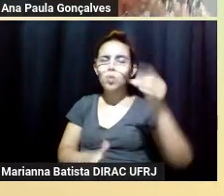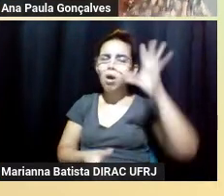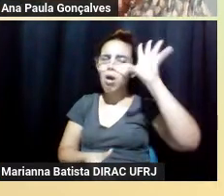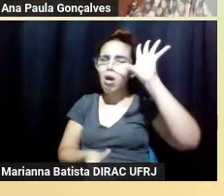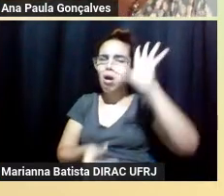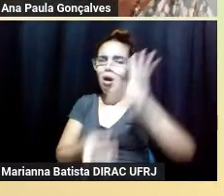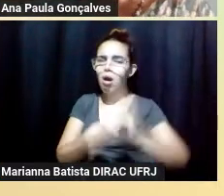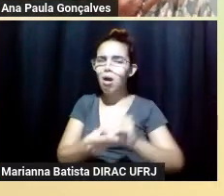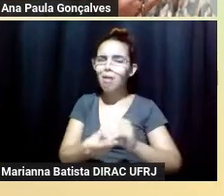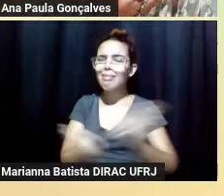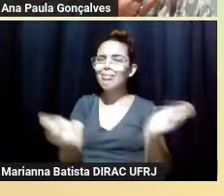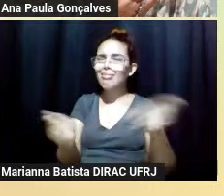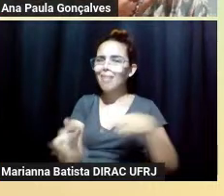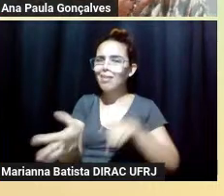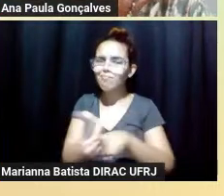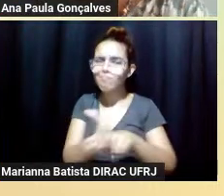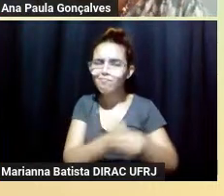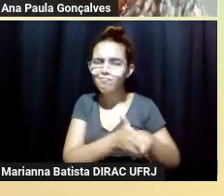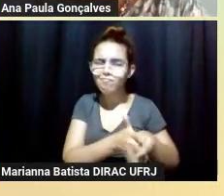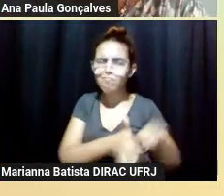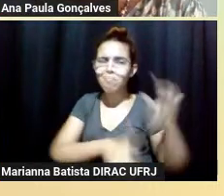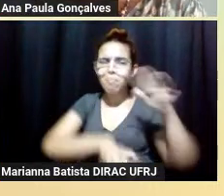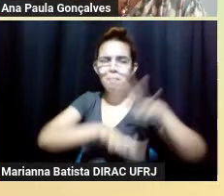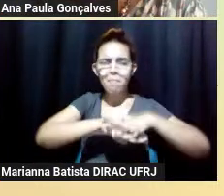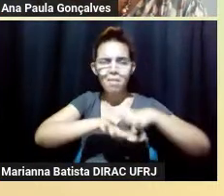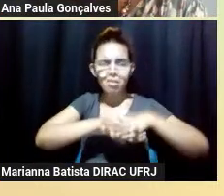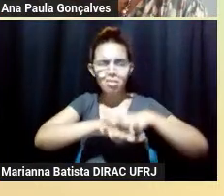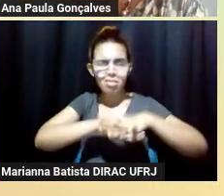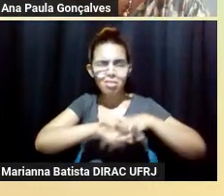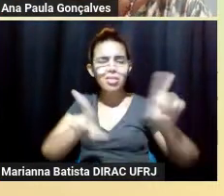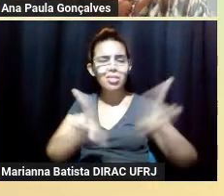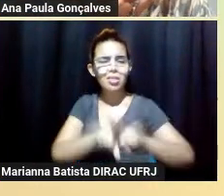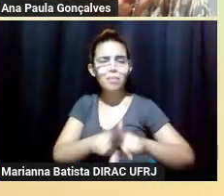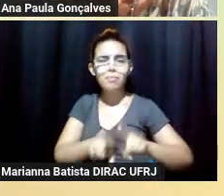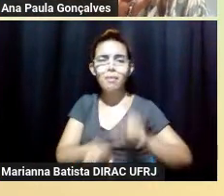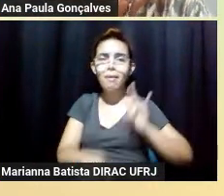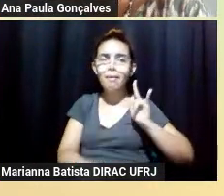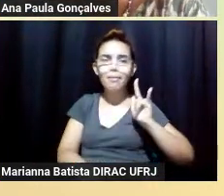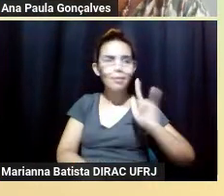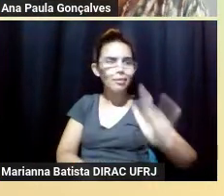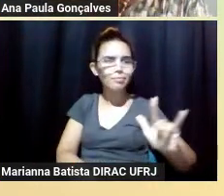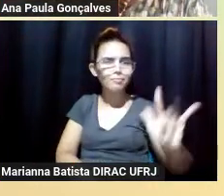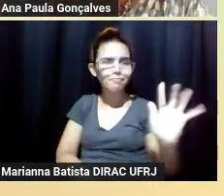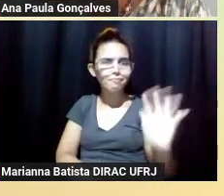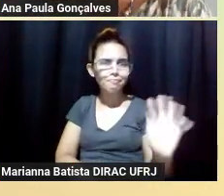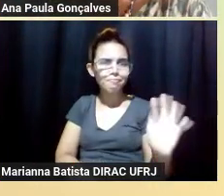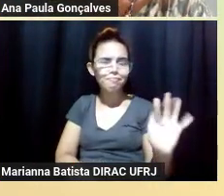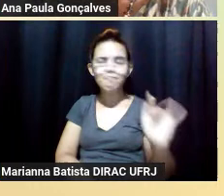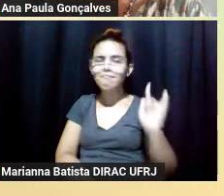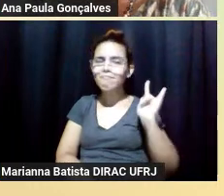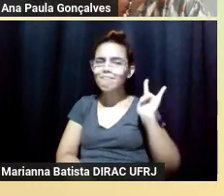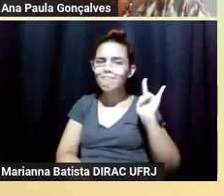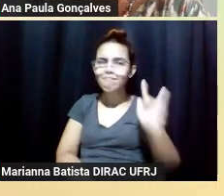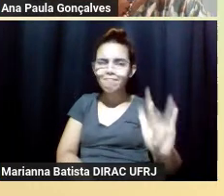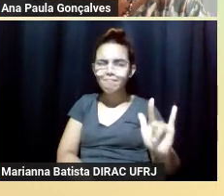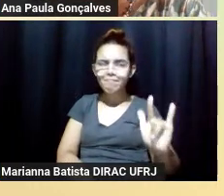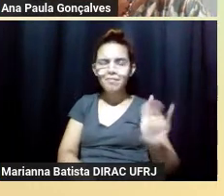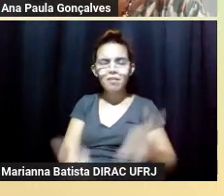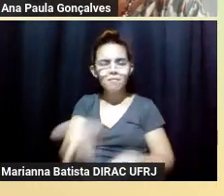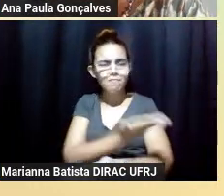mas conversando com aquela história que eu tinha me apaixonado na universidade, com as sociologias da ciência, com as filosofias e tudo